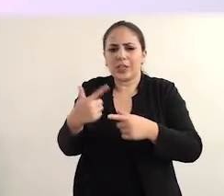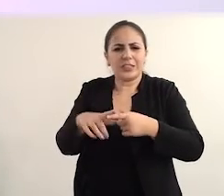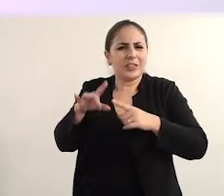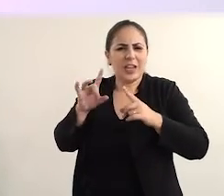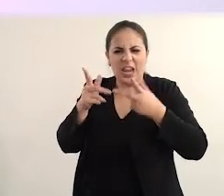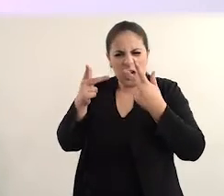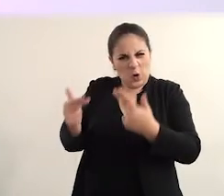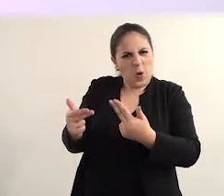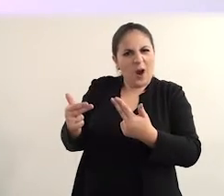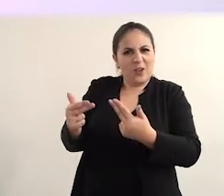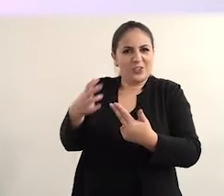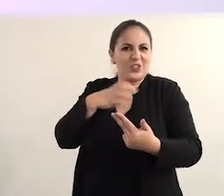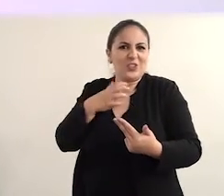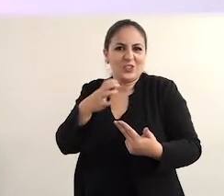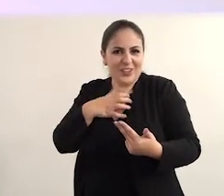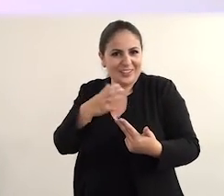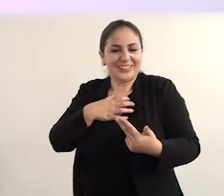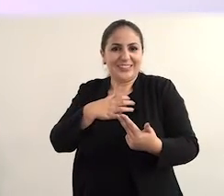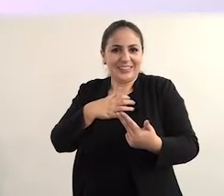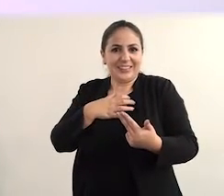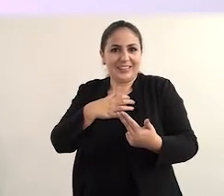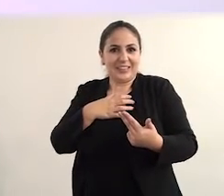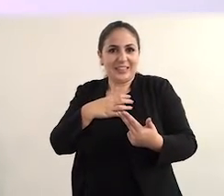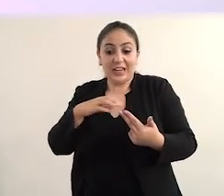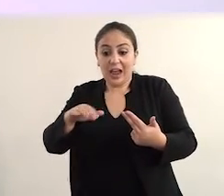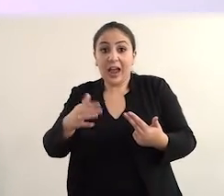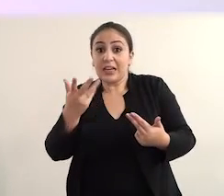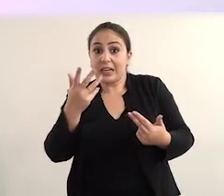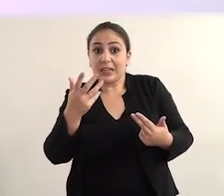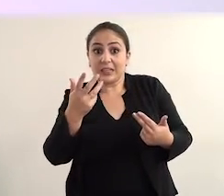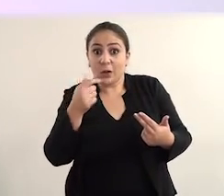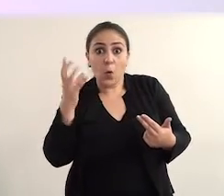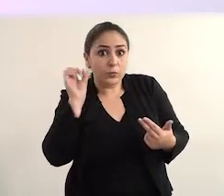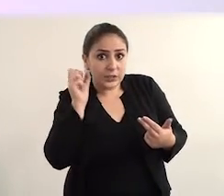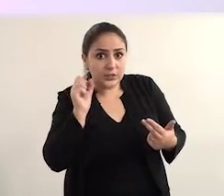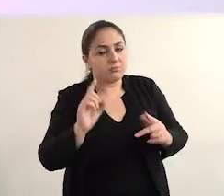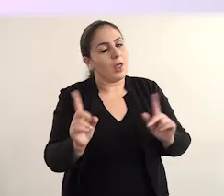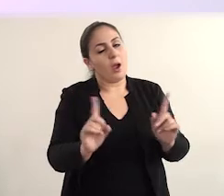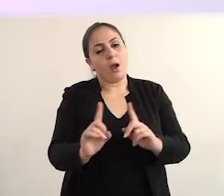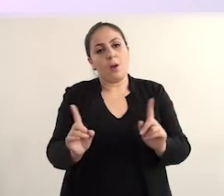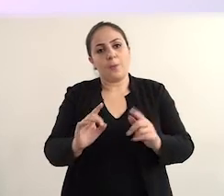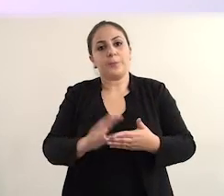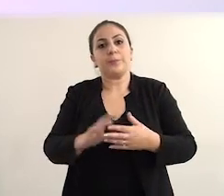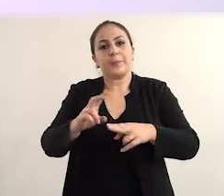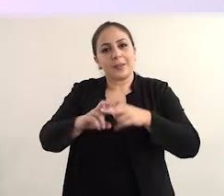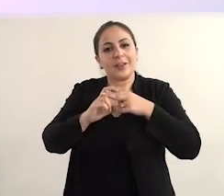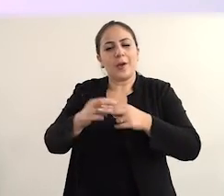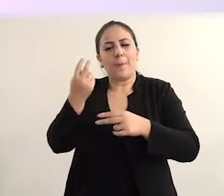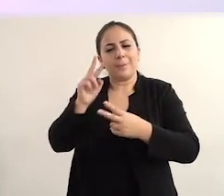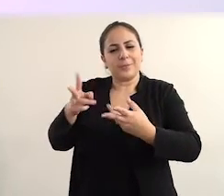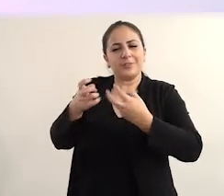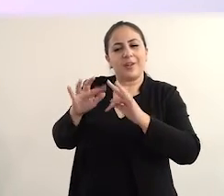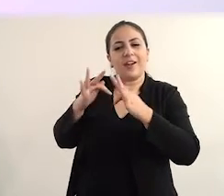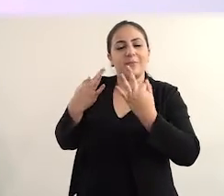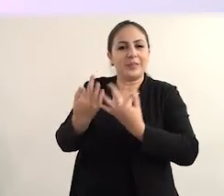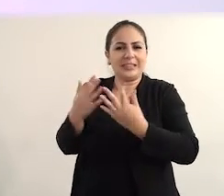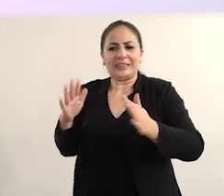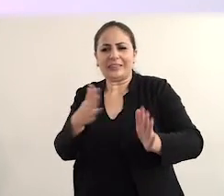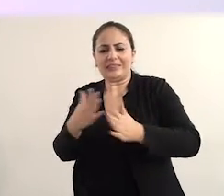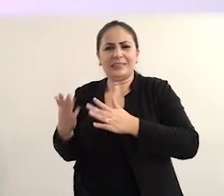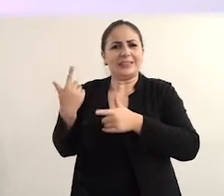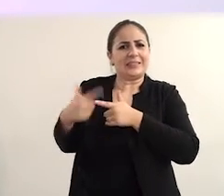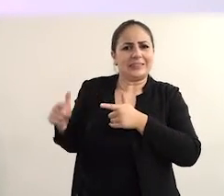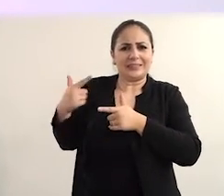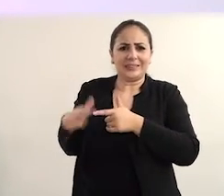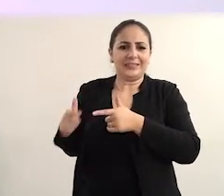é da mesma forma que criar o filho ouvinte, né? E eu vejo assim muitas famílias às vezes que têm